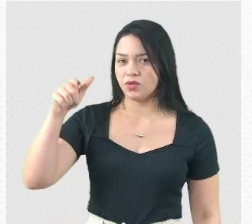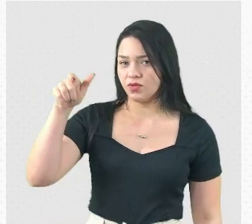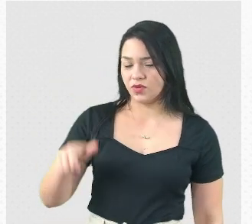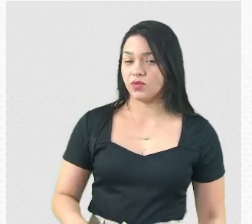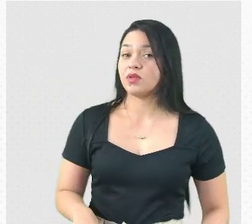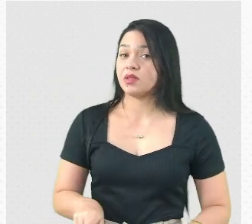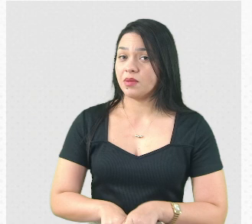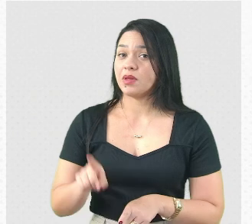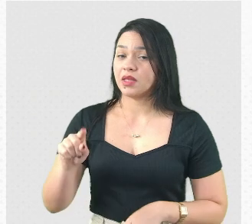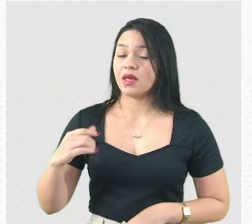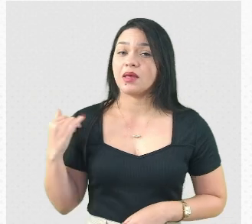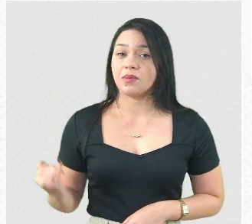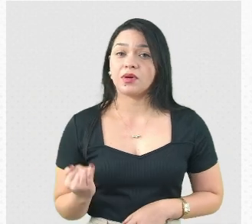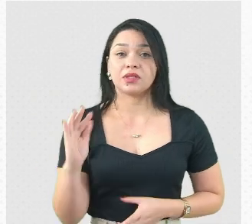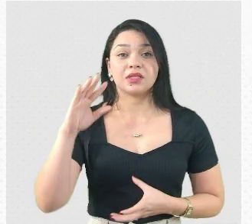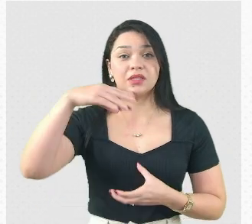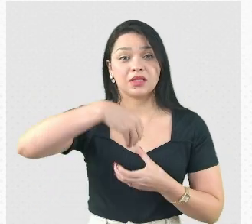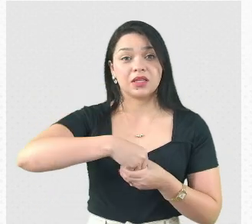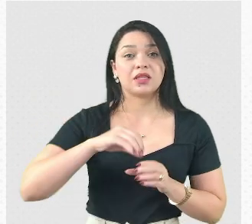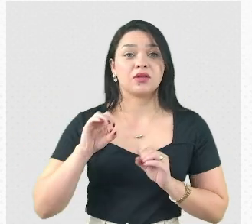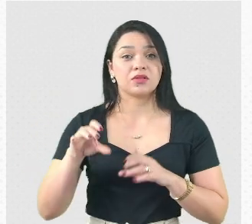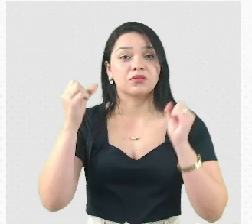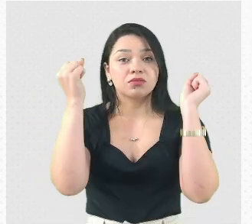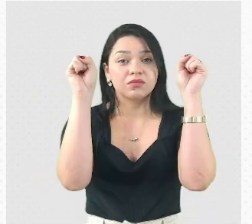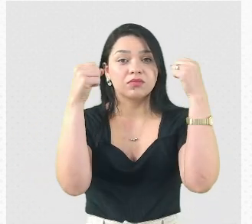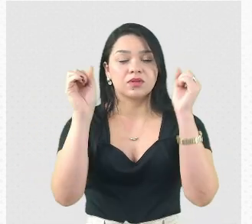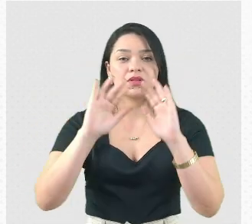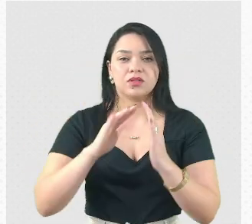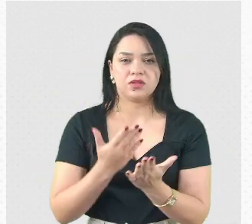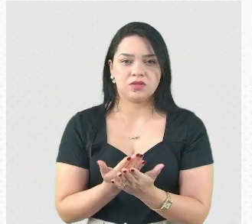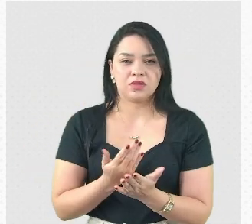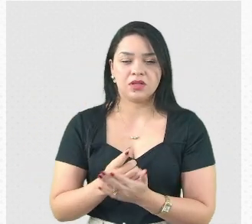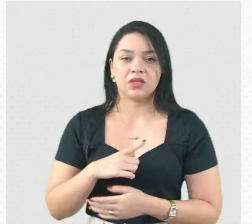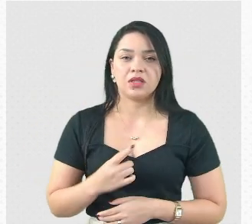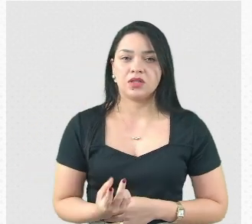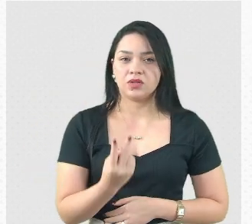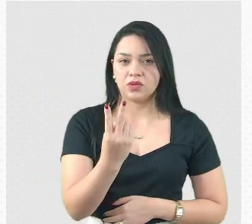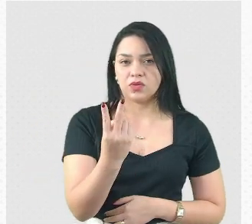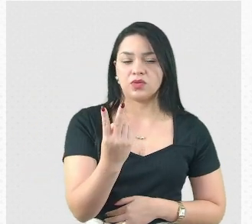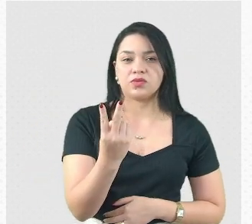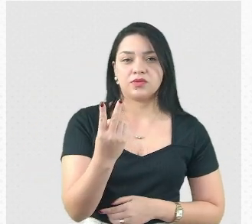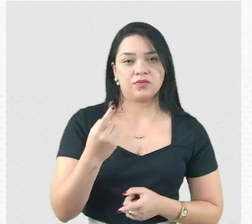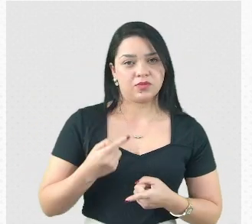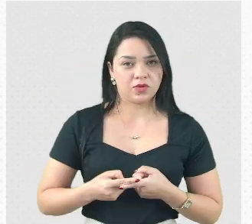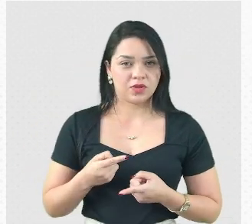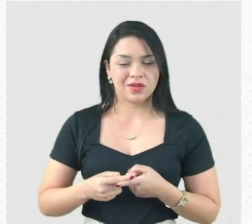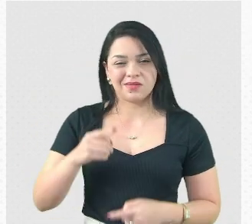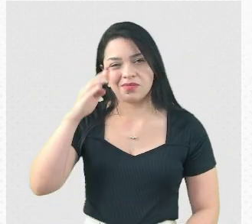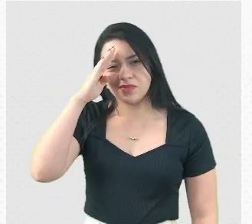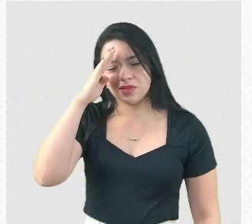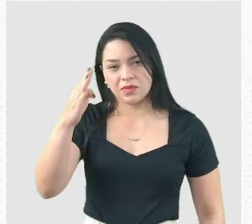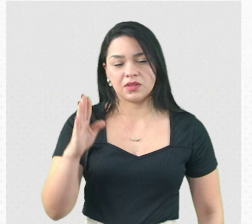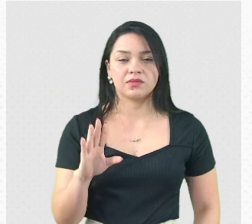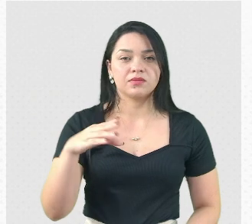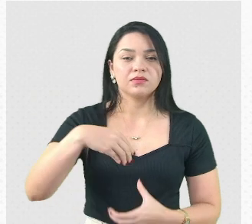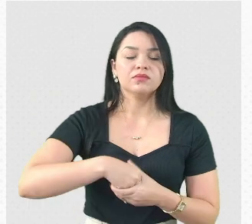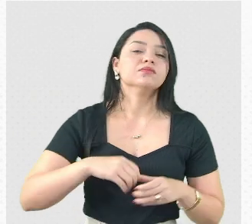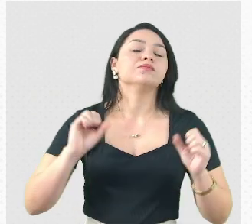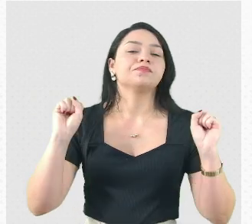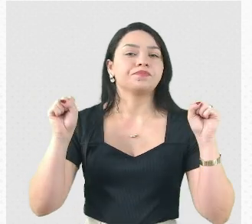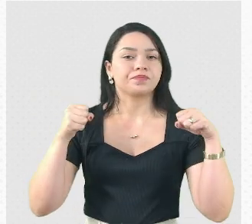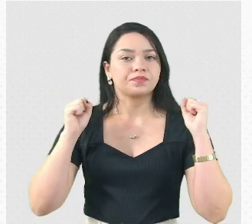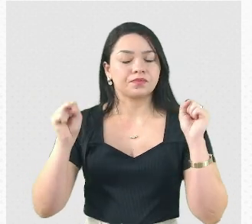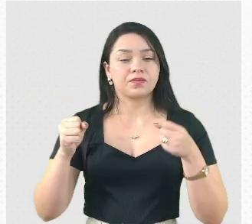E é isso que é importante dentro da educação física escolar. Eu tenho dois motivos principais dentro da educação física